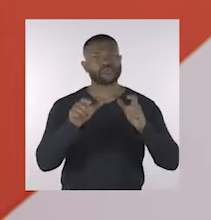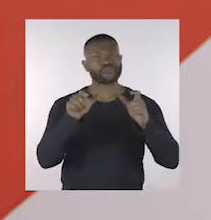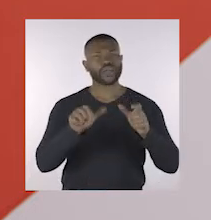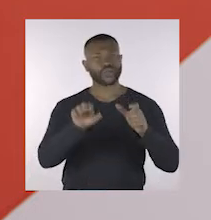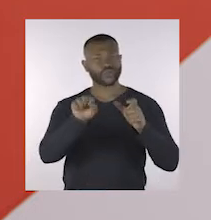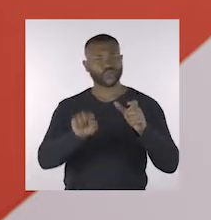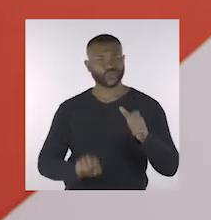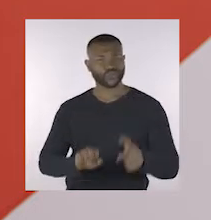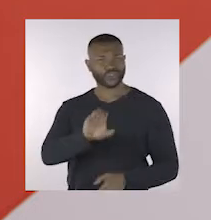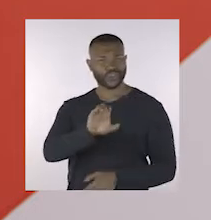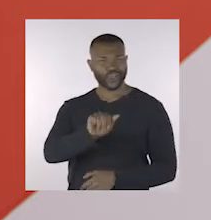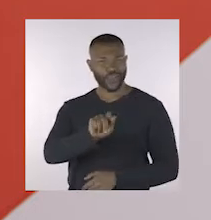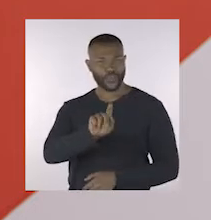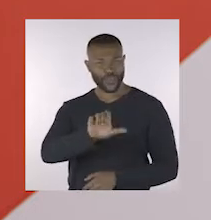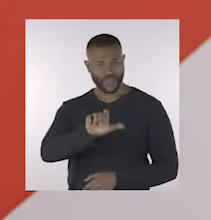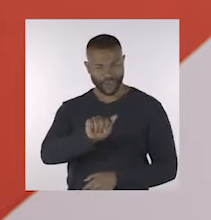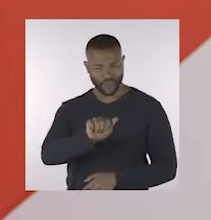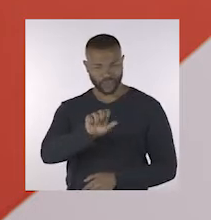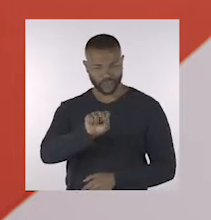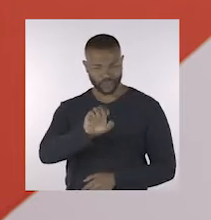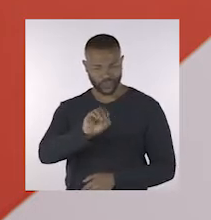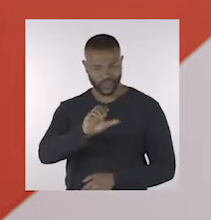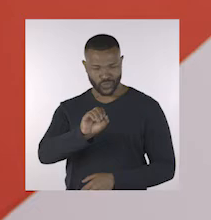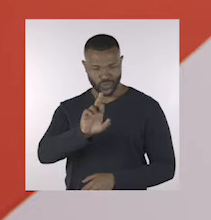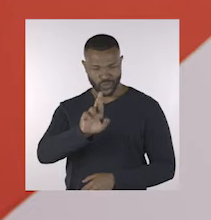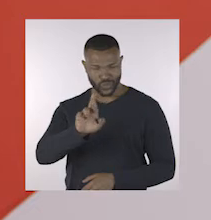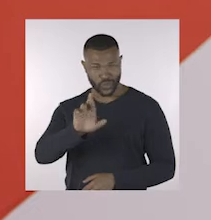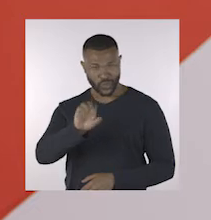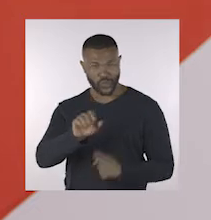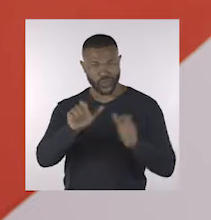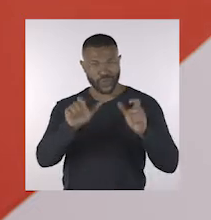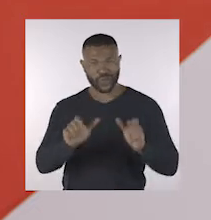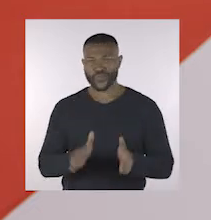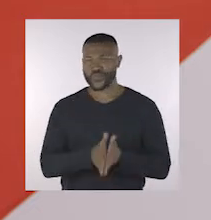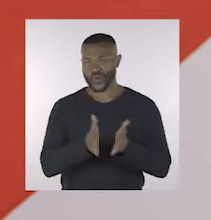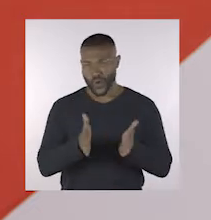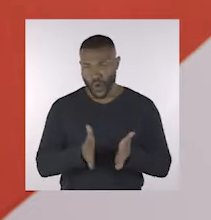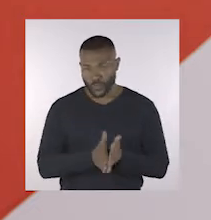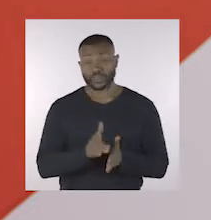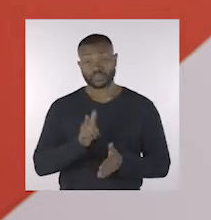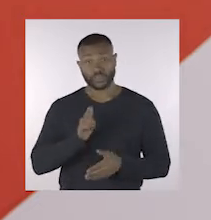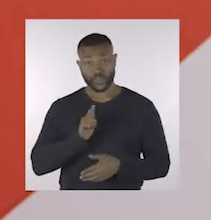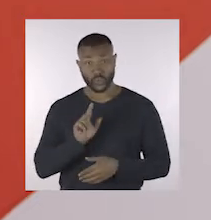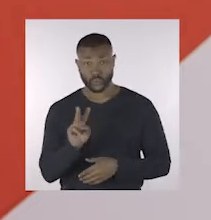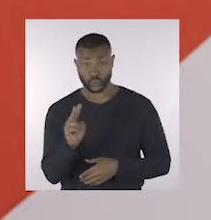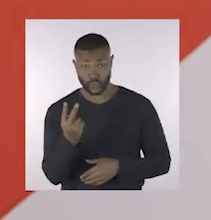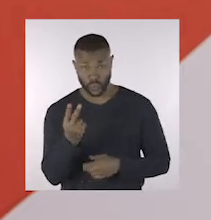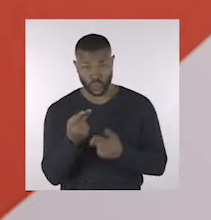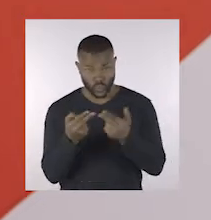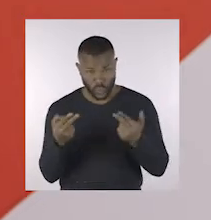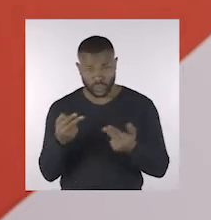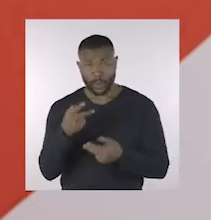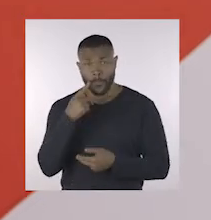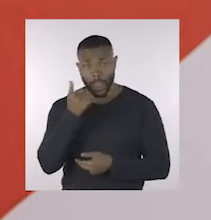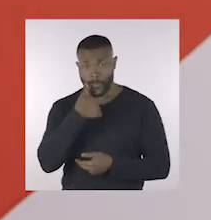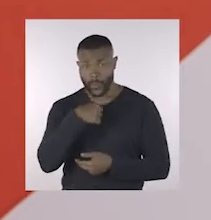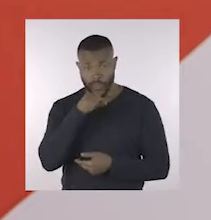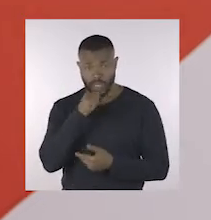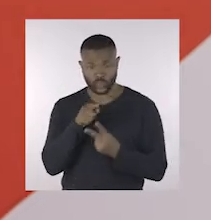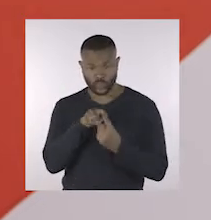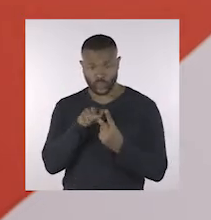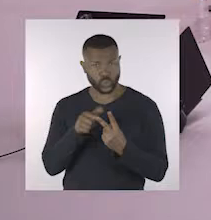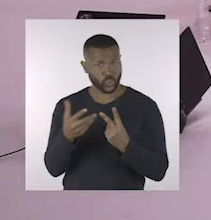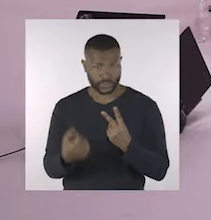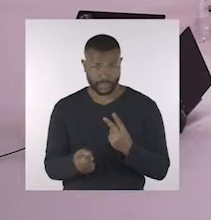morar na zona sul de São Paulo na Capela do Socorro mas João pobre da cidade e tenha duas coisas que meus pais não aceitavam a